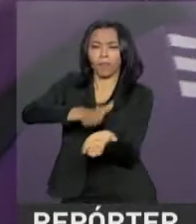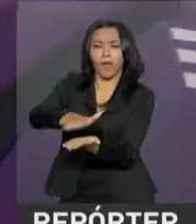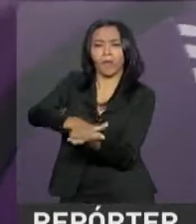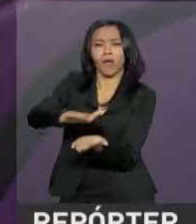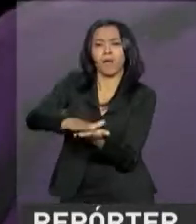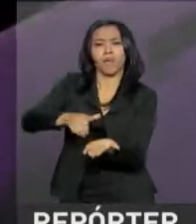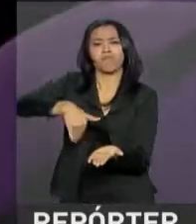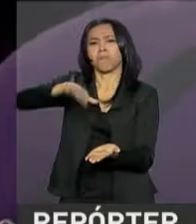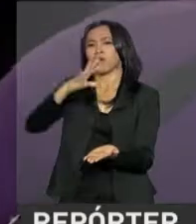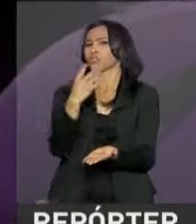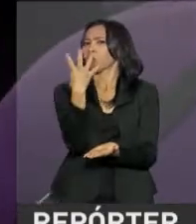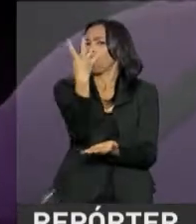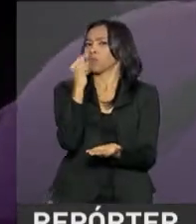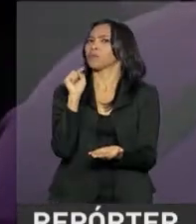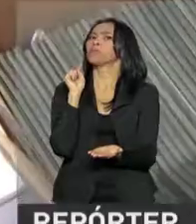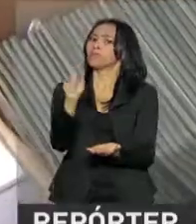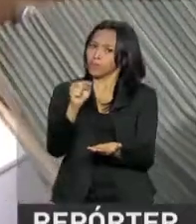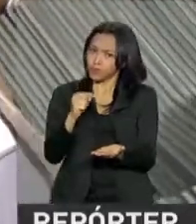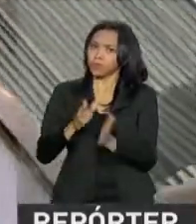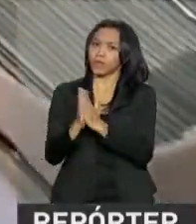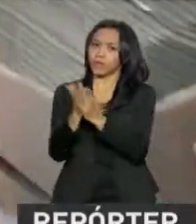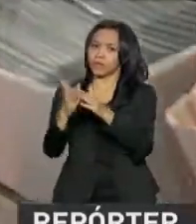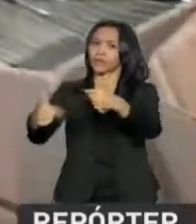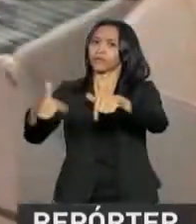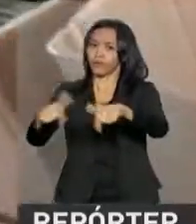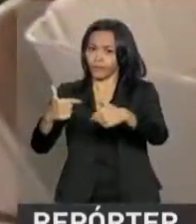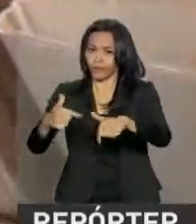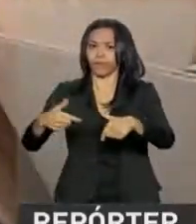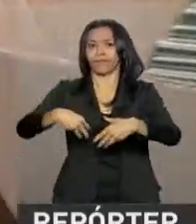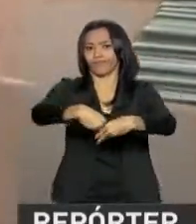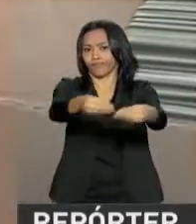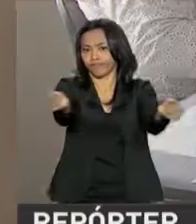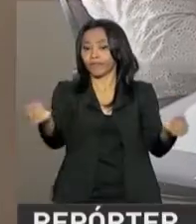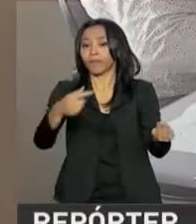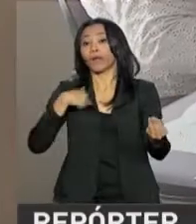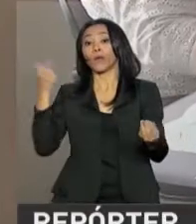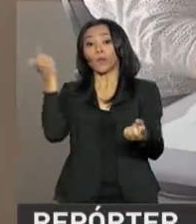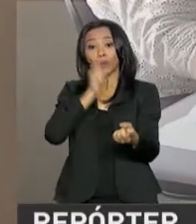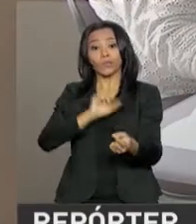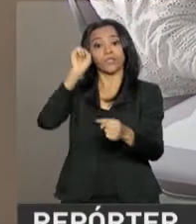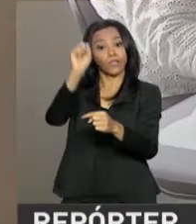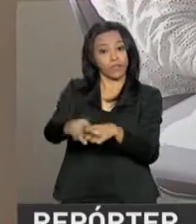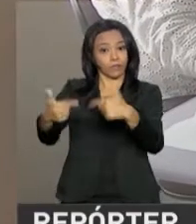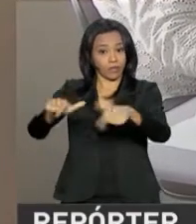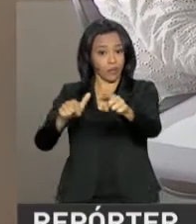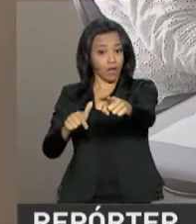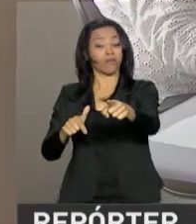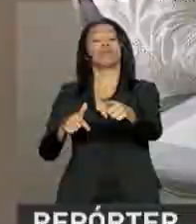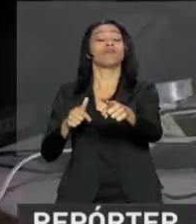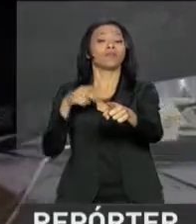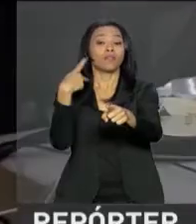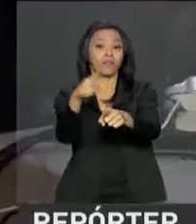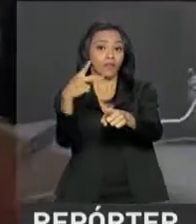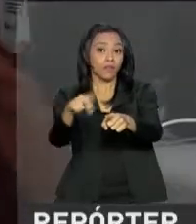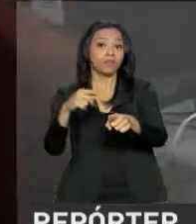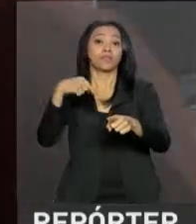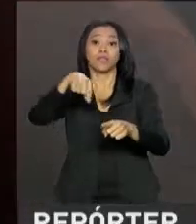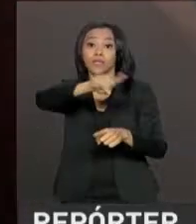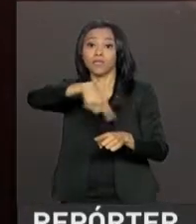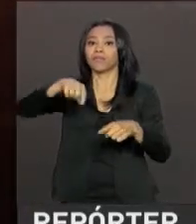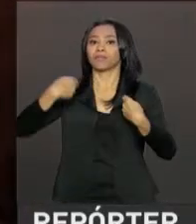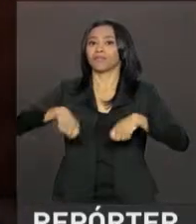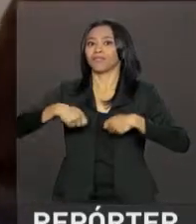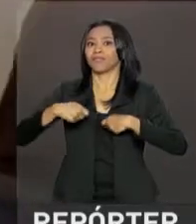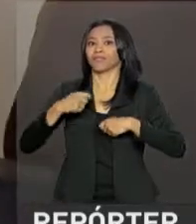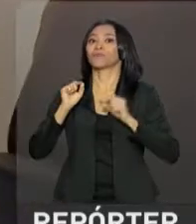mil carteiras de trabalho para venezuelanos para conseguir um trabalho além de regularizar a situação os migrantes precisam